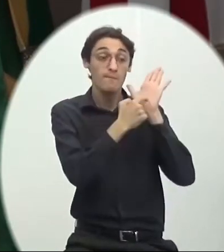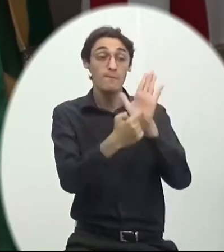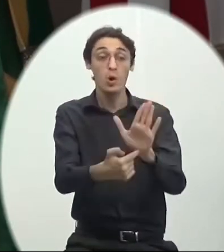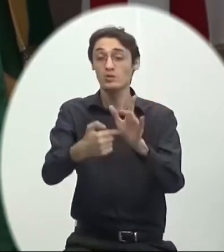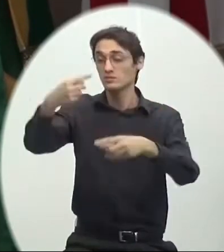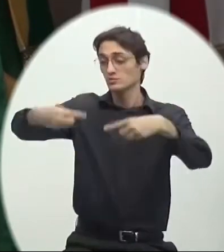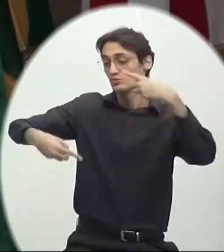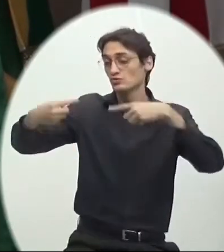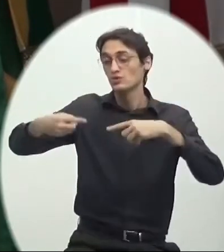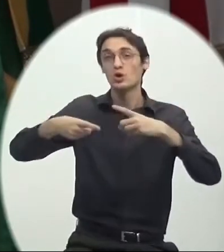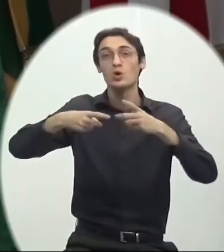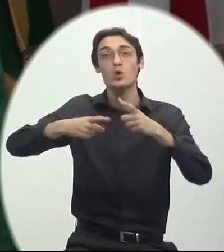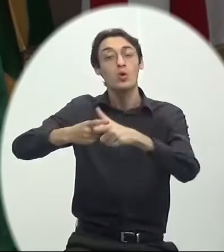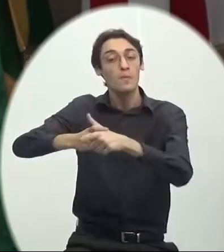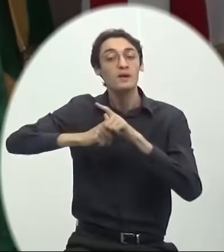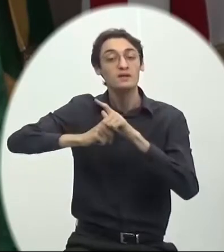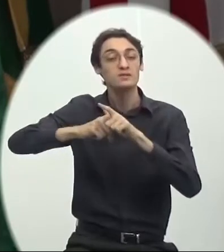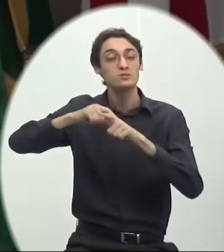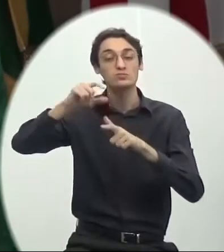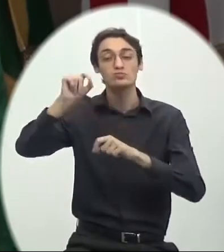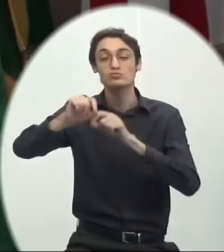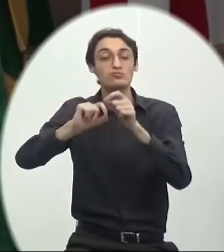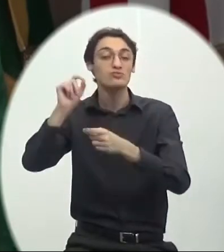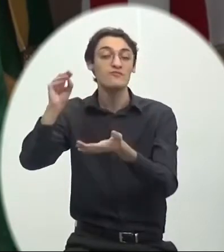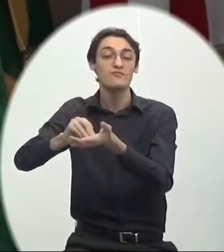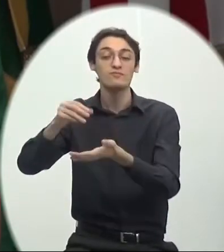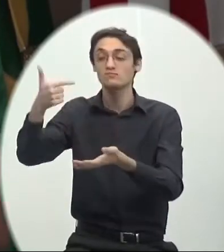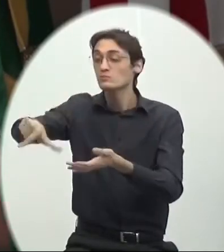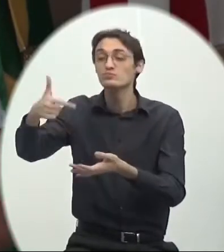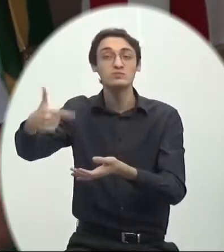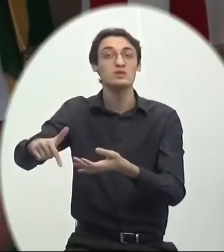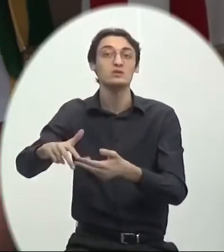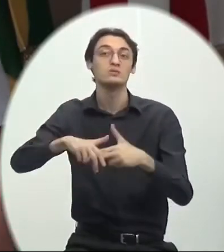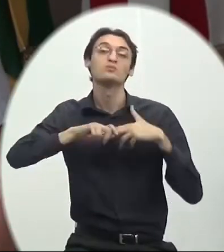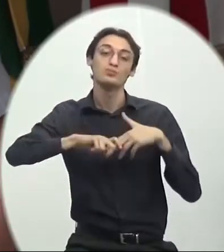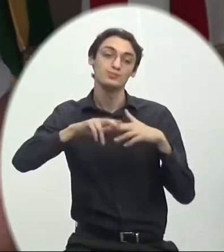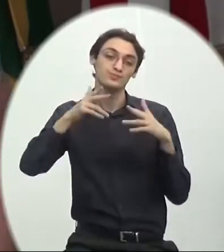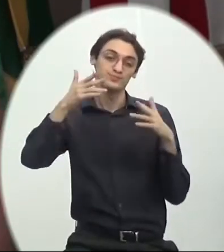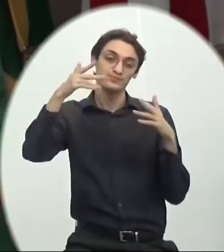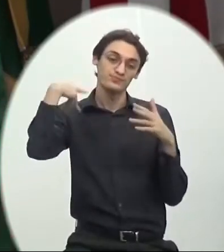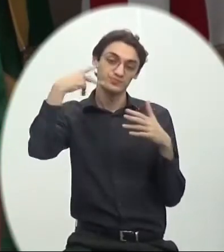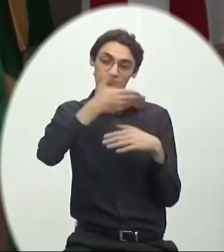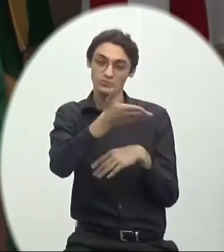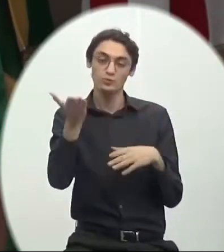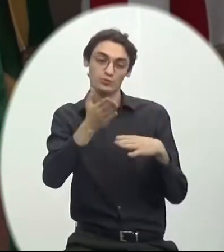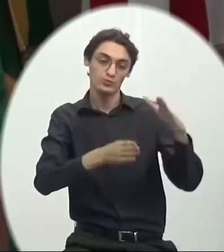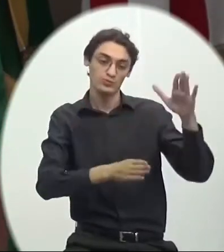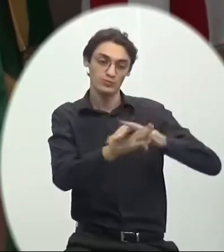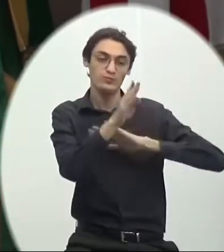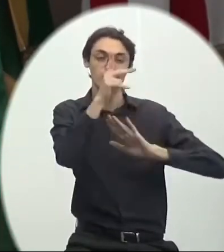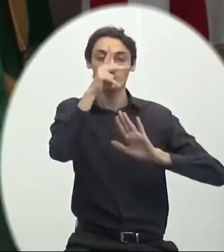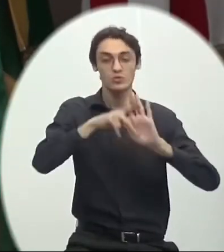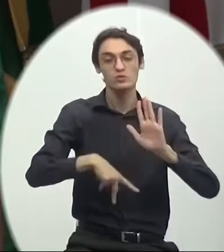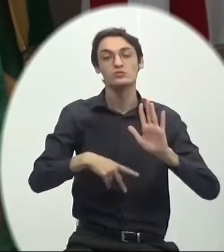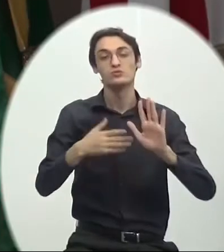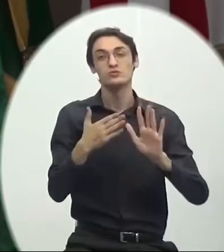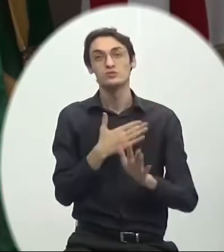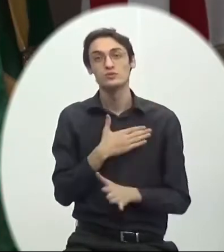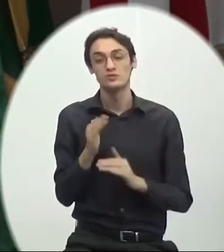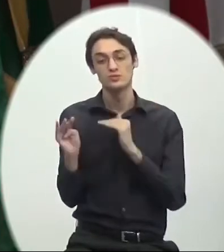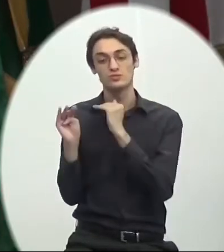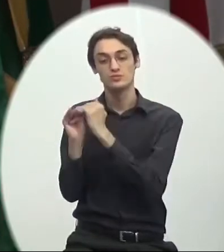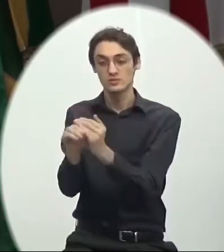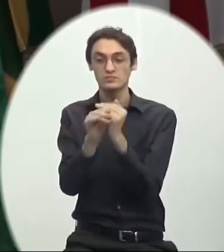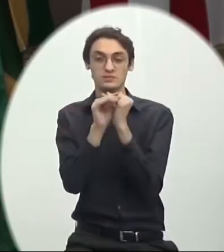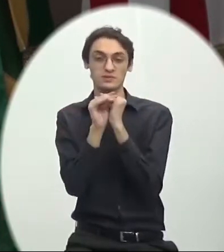a cobrança de algo que não existe. Por isso que eu entendo que os vereadores aprovaram este pequeno projeto por